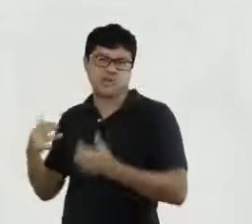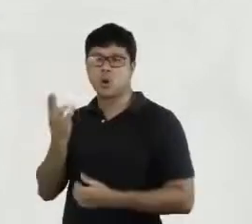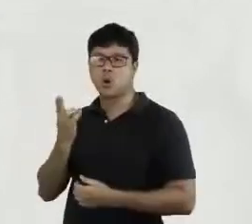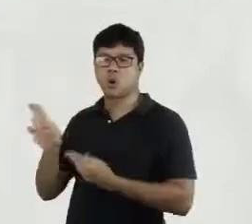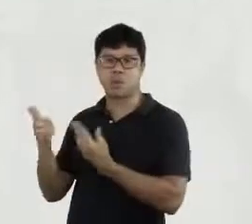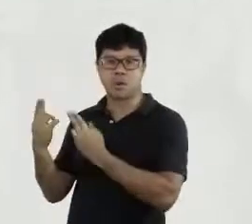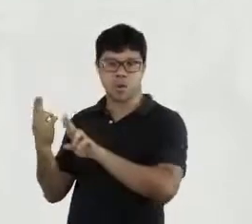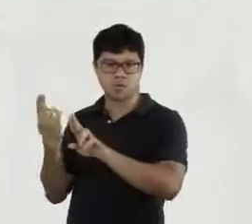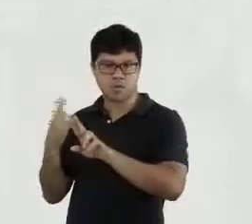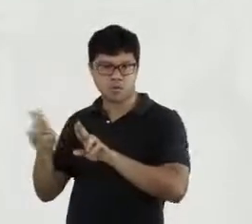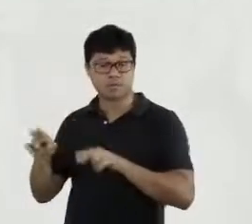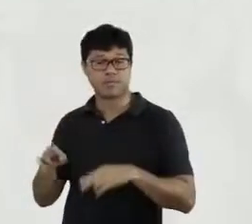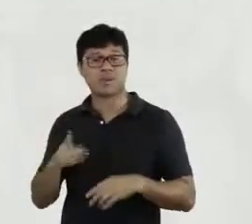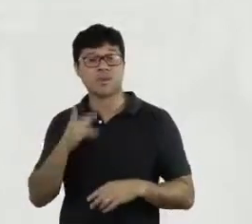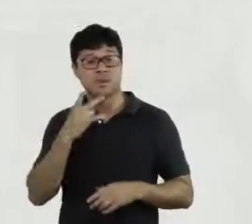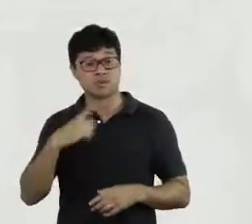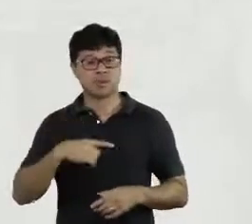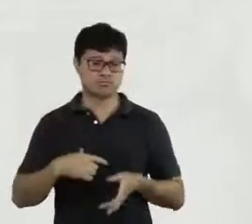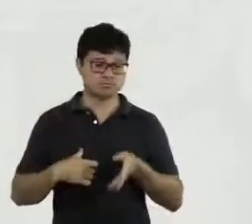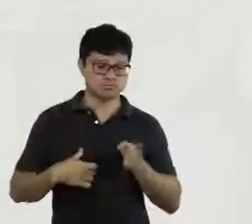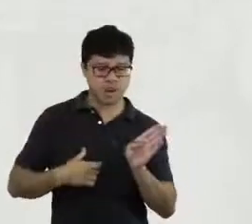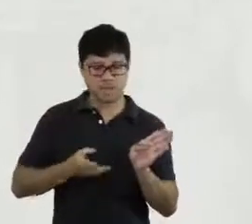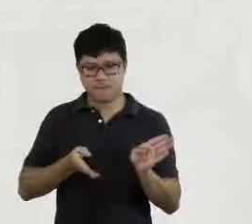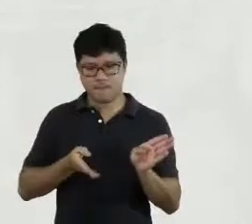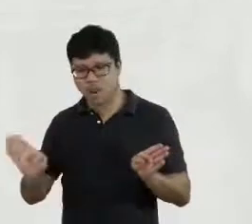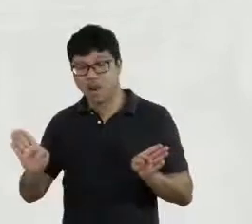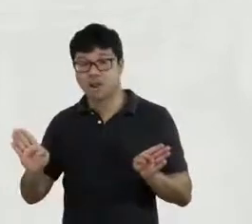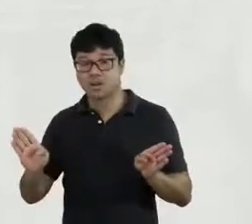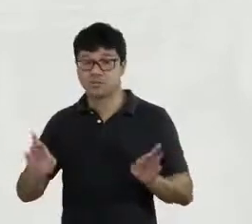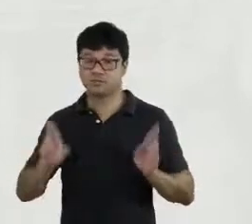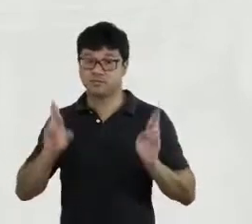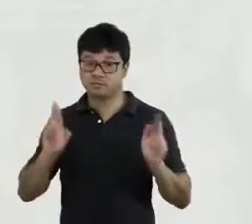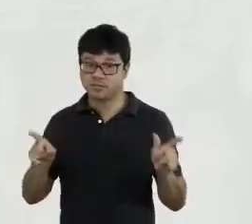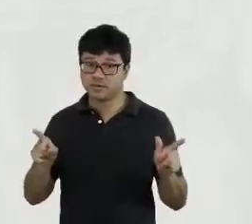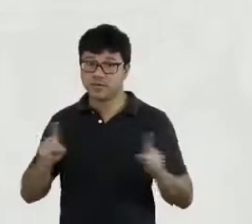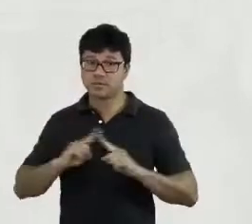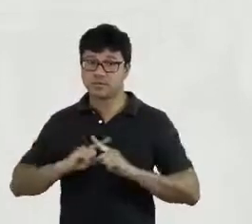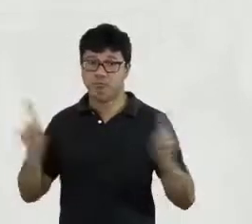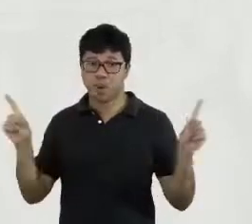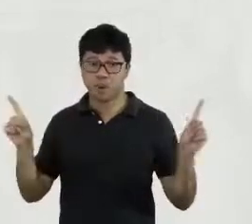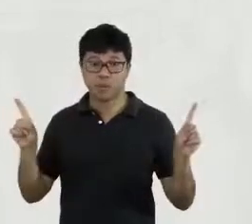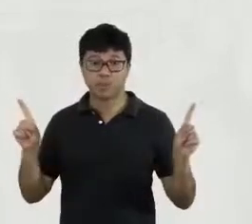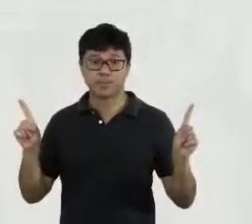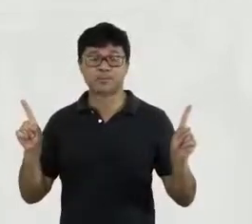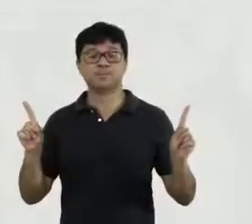chamam. Então, são dois ramos distintos.